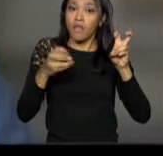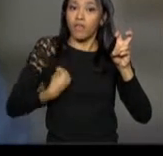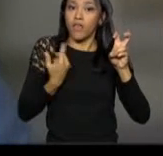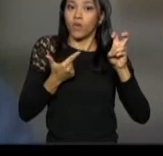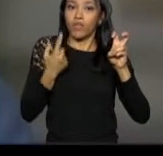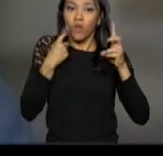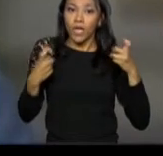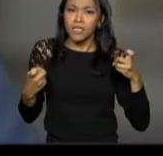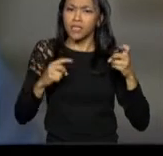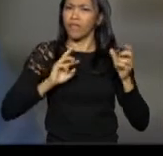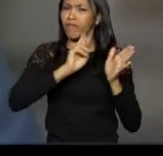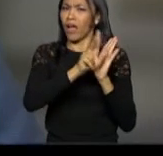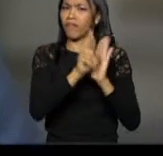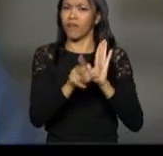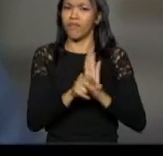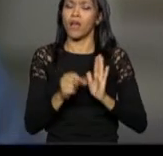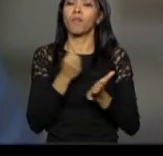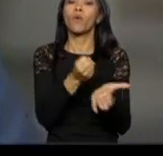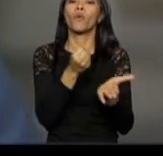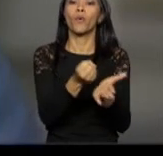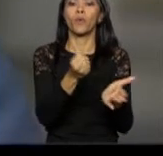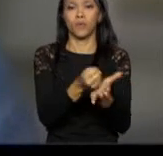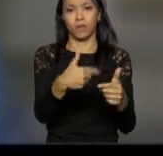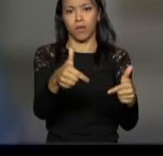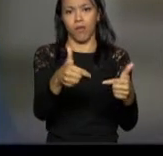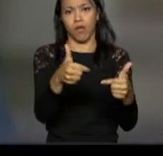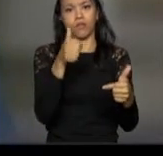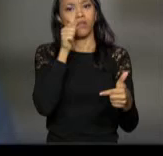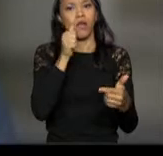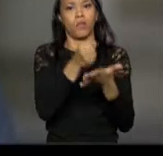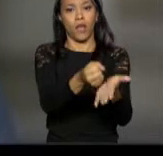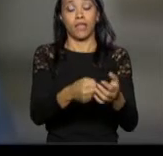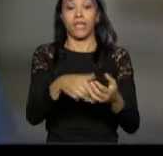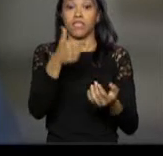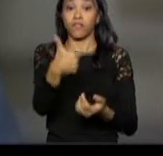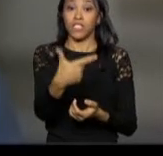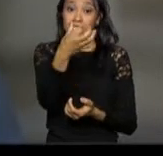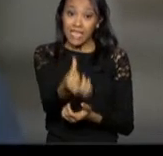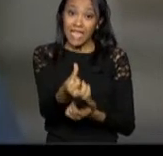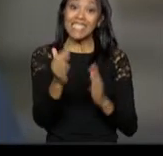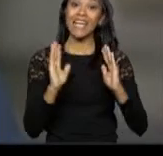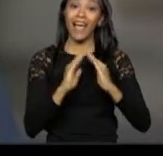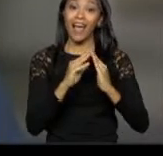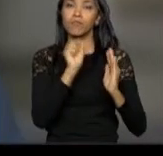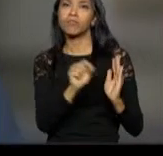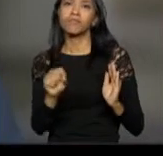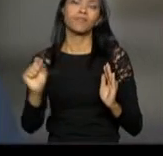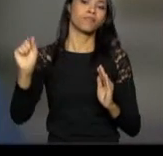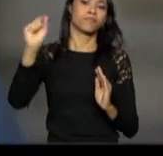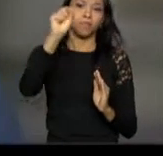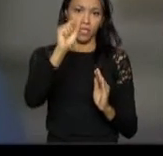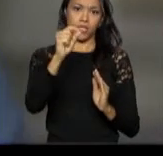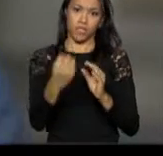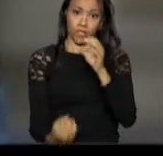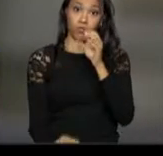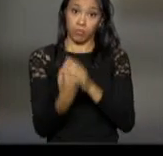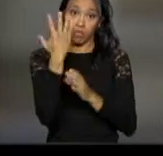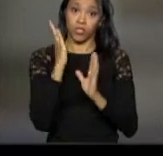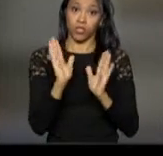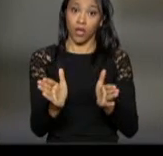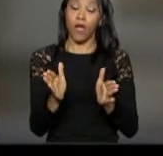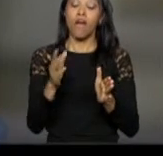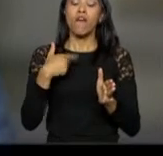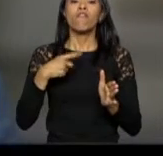vários serviços em defesa da mulher. Nas 26 casas da mulher brasileira que estamos implantando,